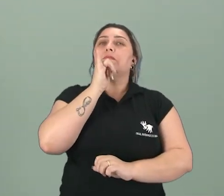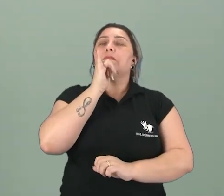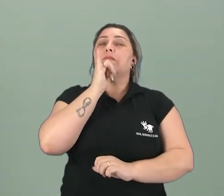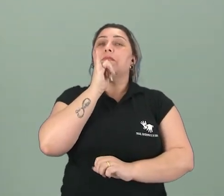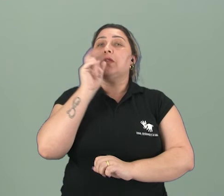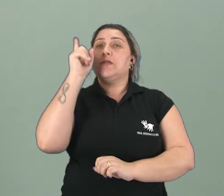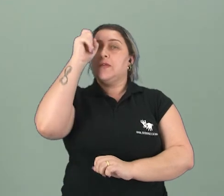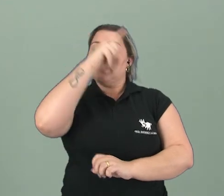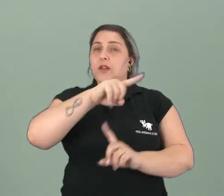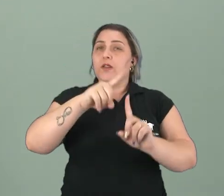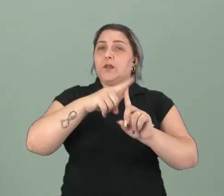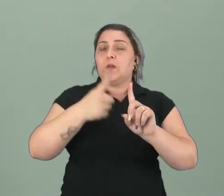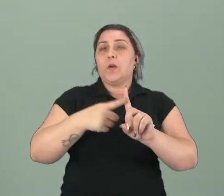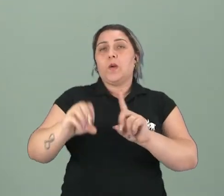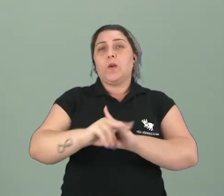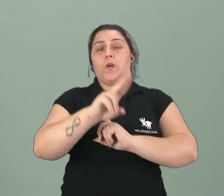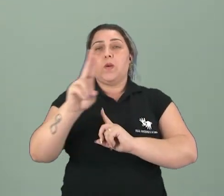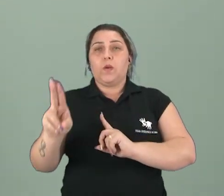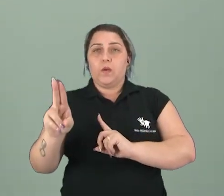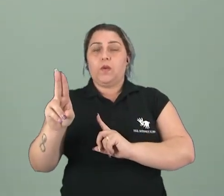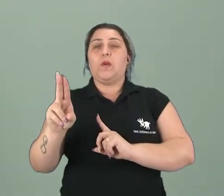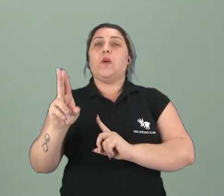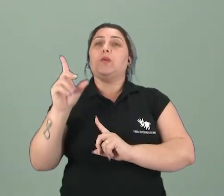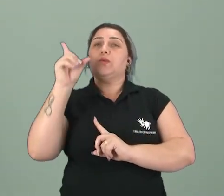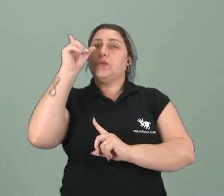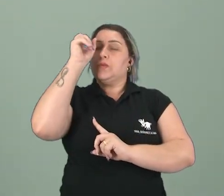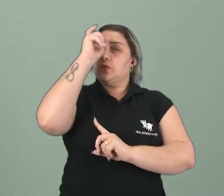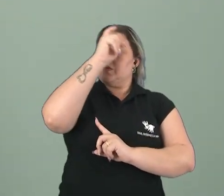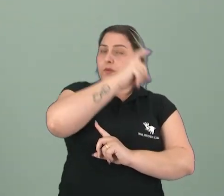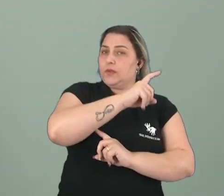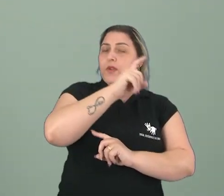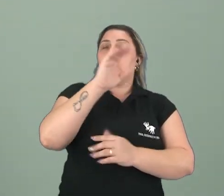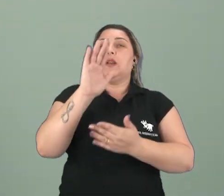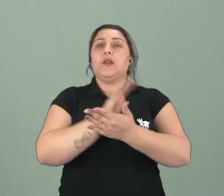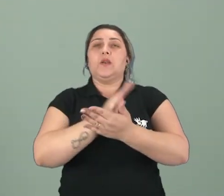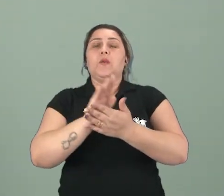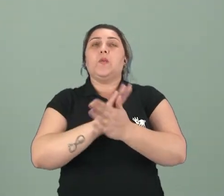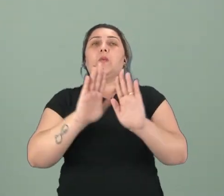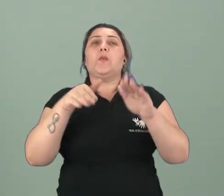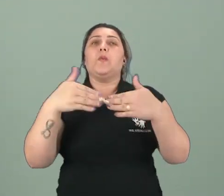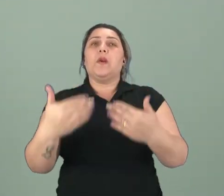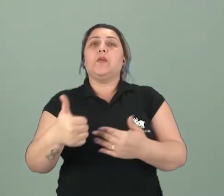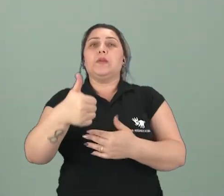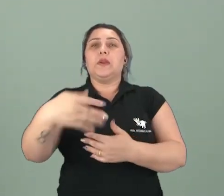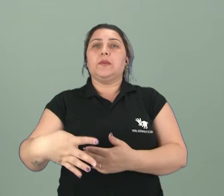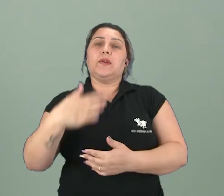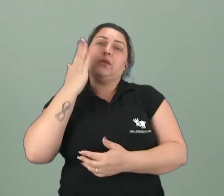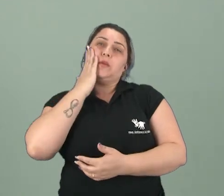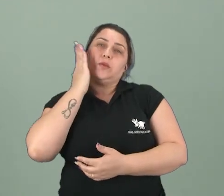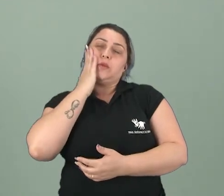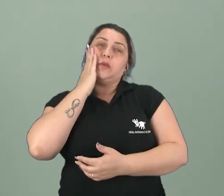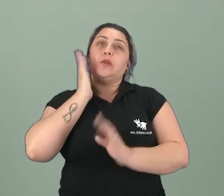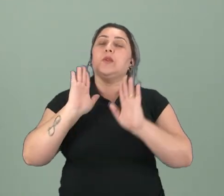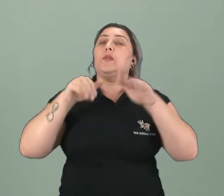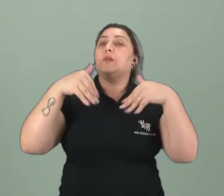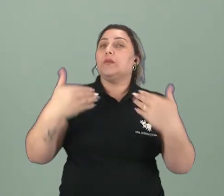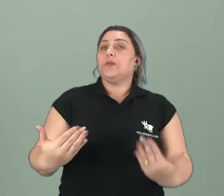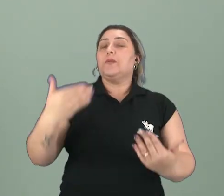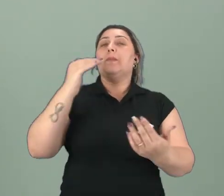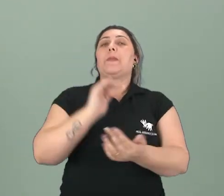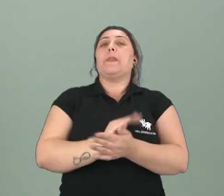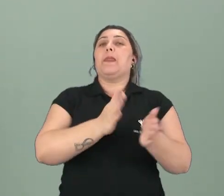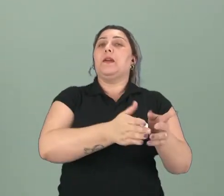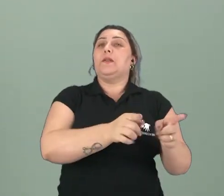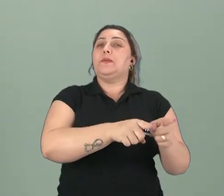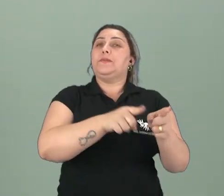de engravidar ou uma certa dificuldade de determinar qual seria o seu 14º dia, qual seria aí o seu